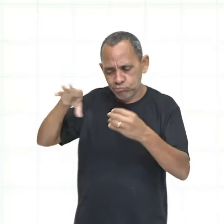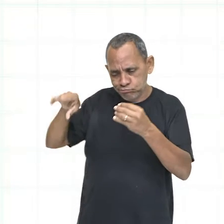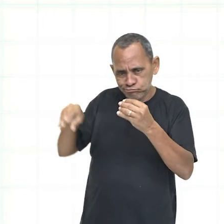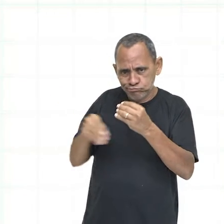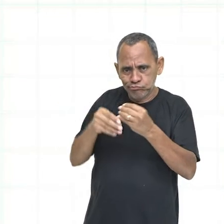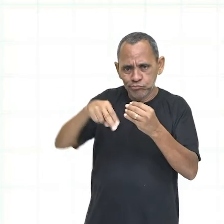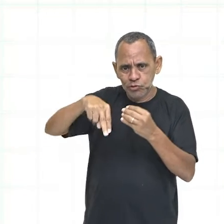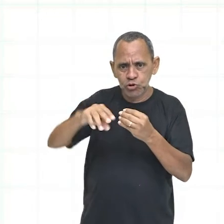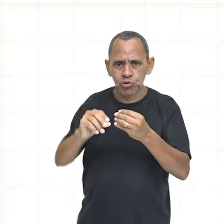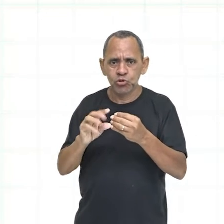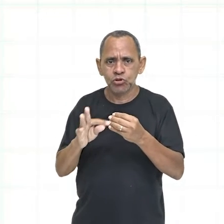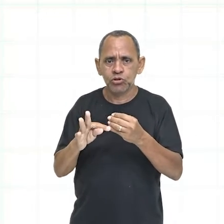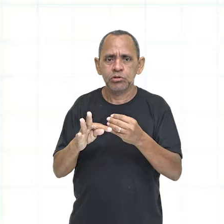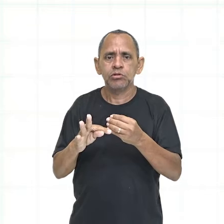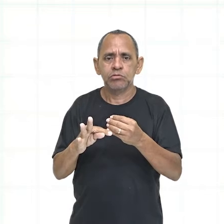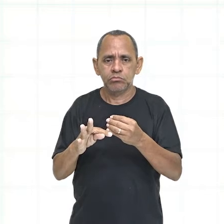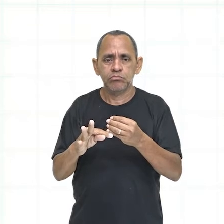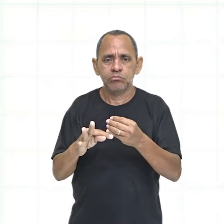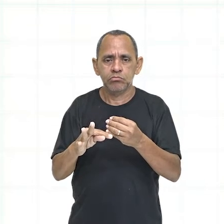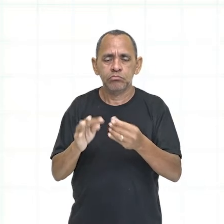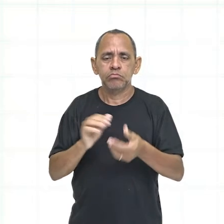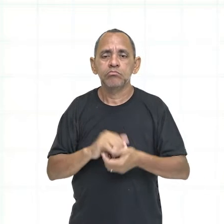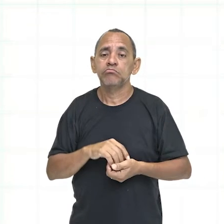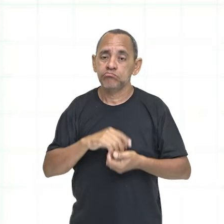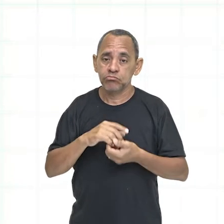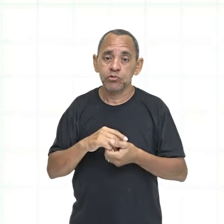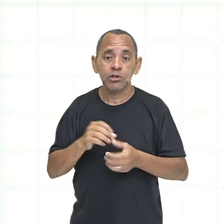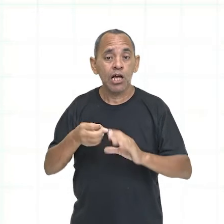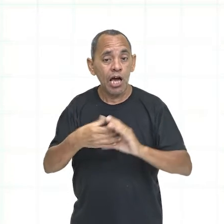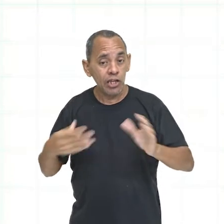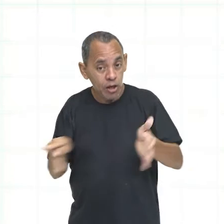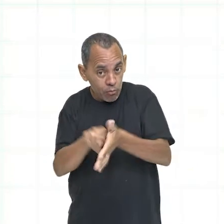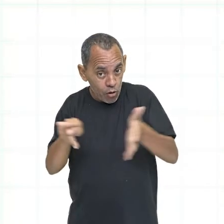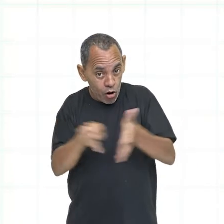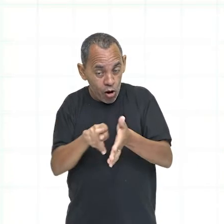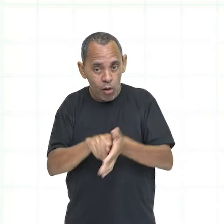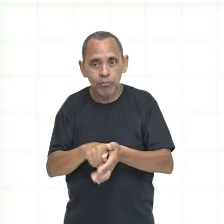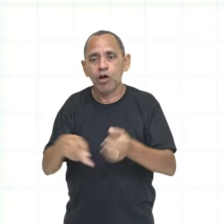características dos verbos semimodais, tá certo?